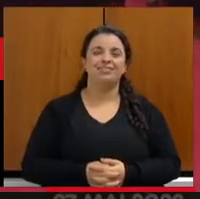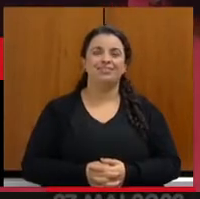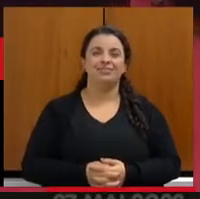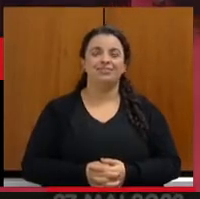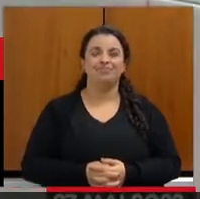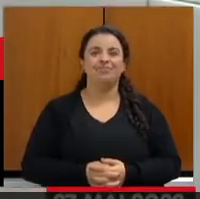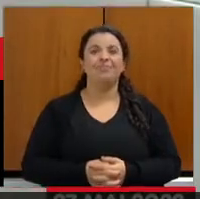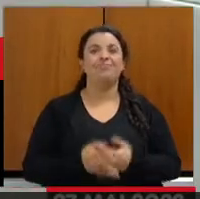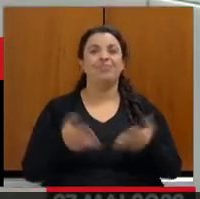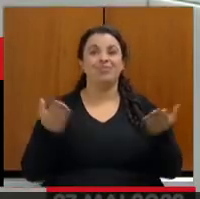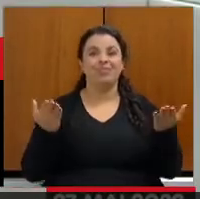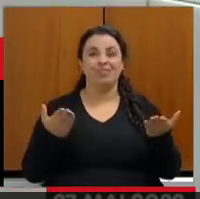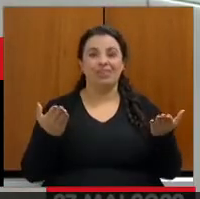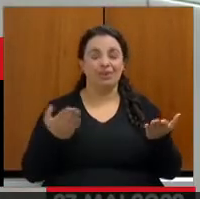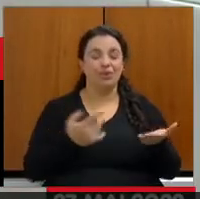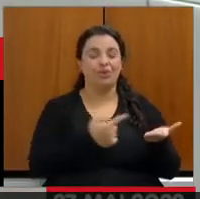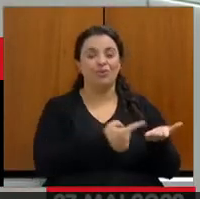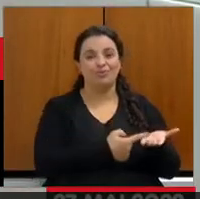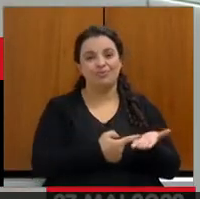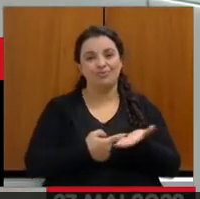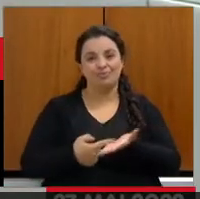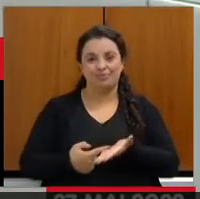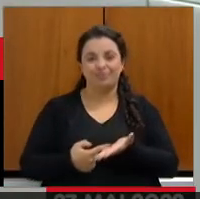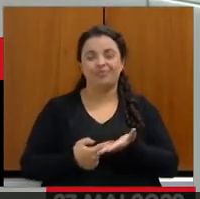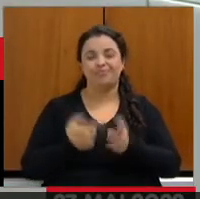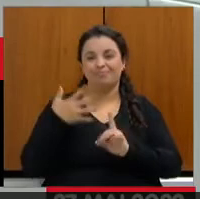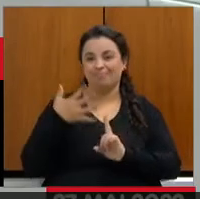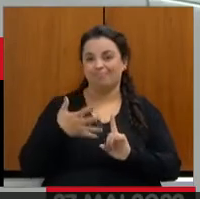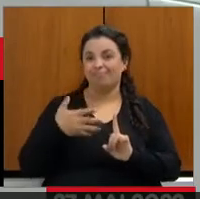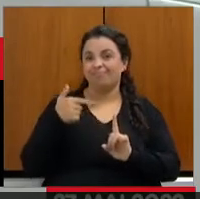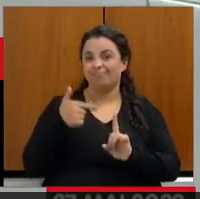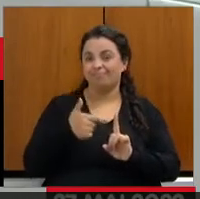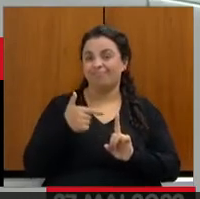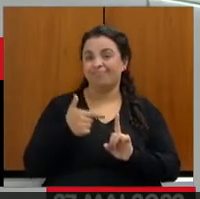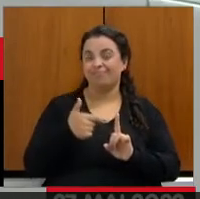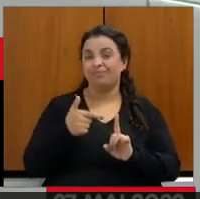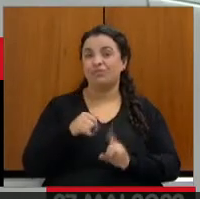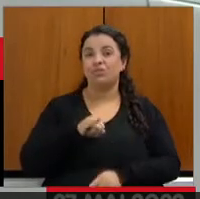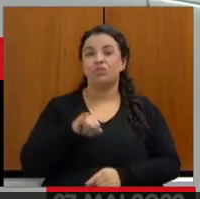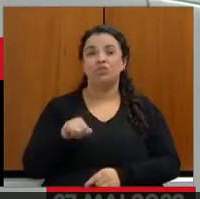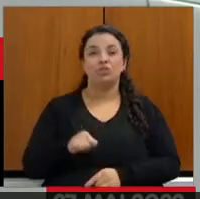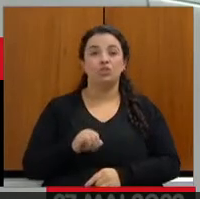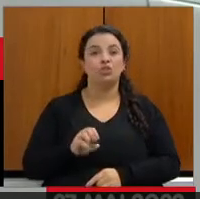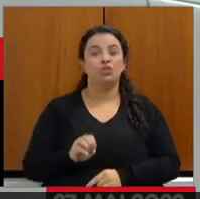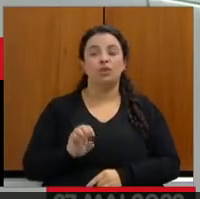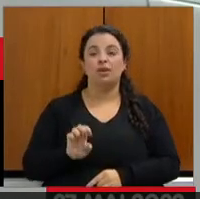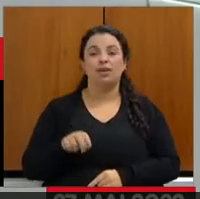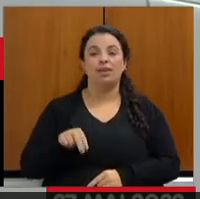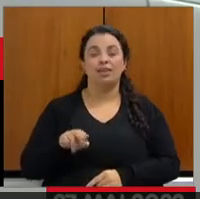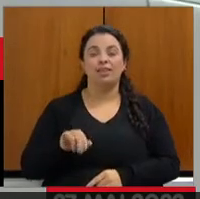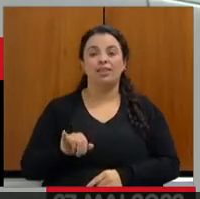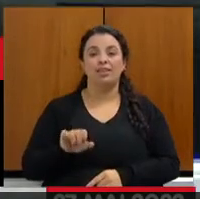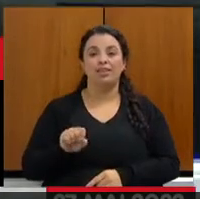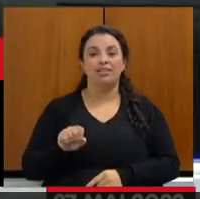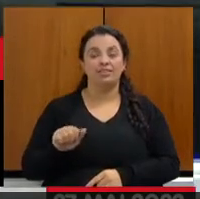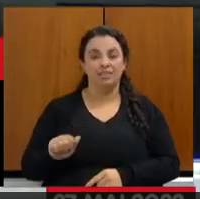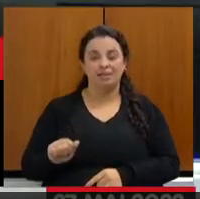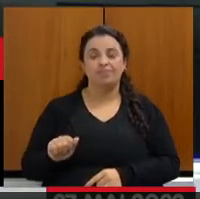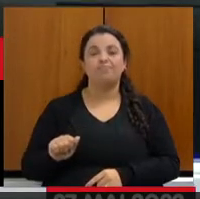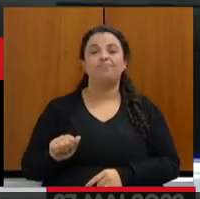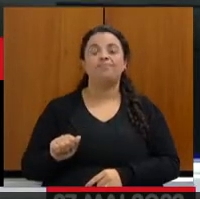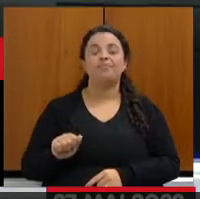e vamos convidar agora Senhora joeliza Aparecida de Brito Almeida